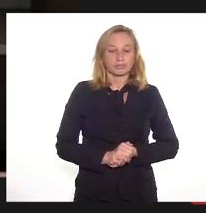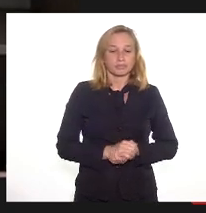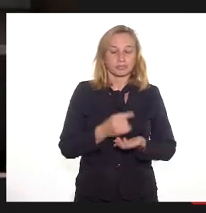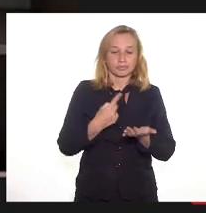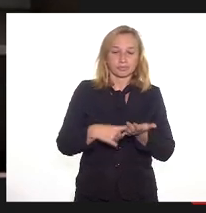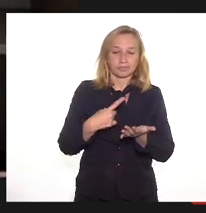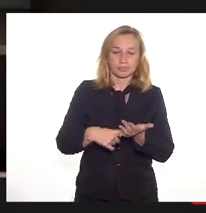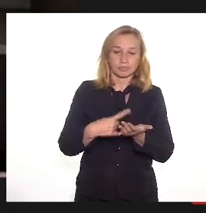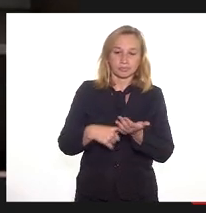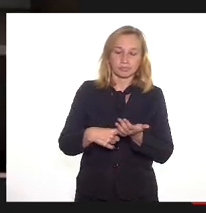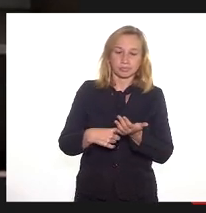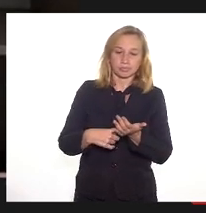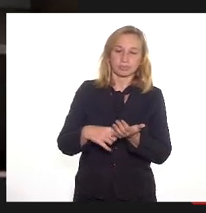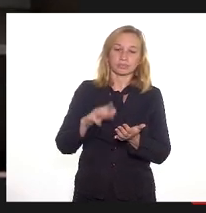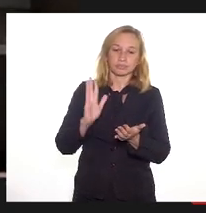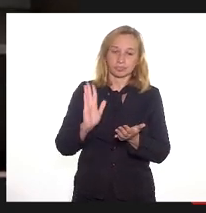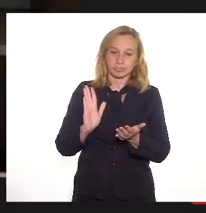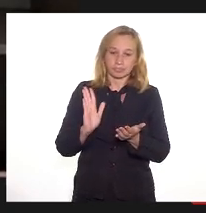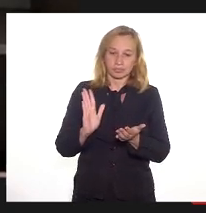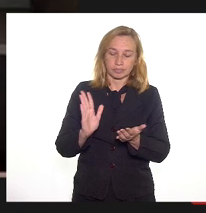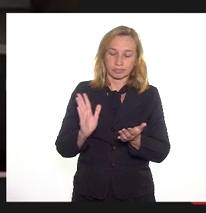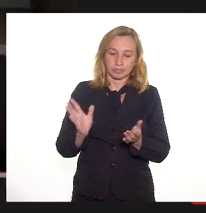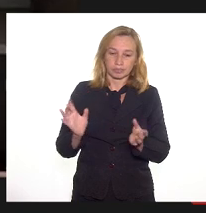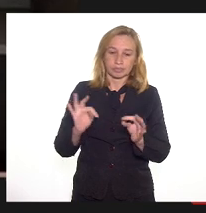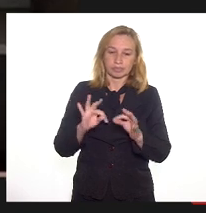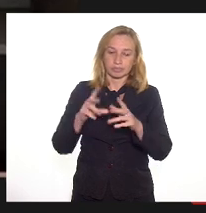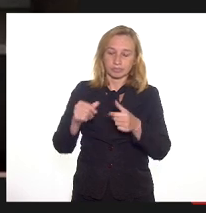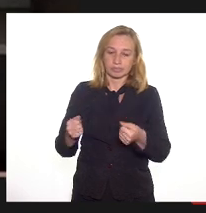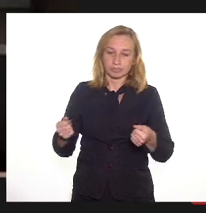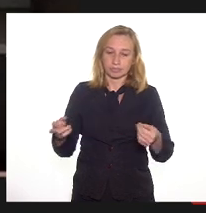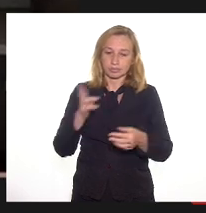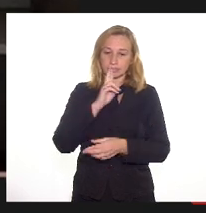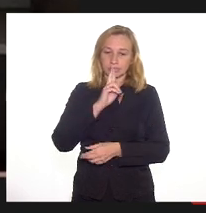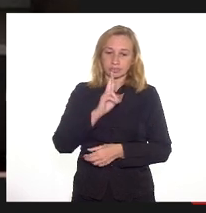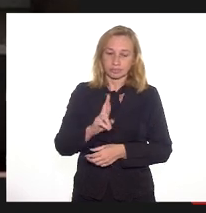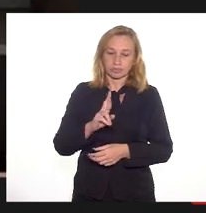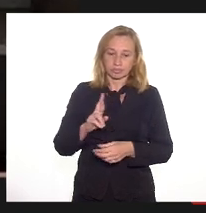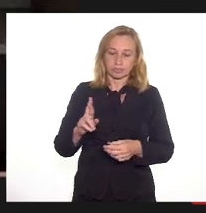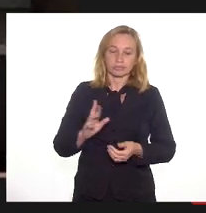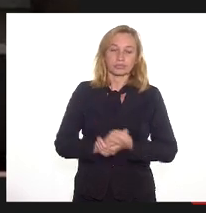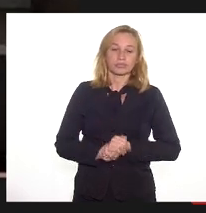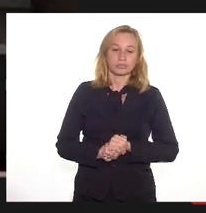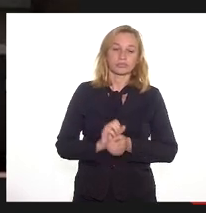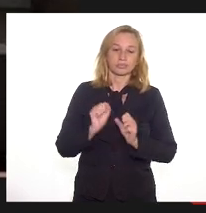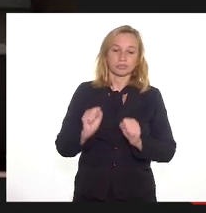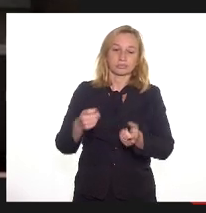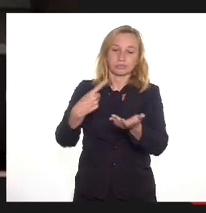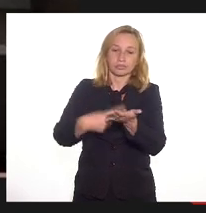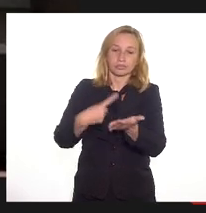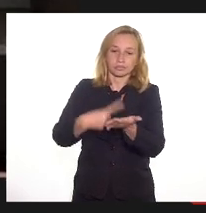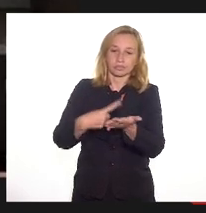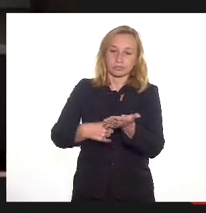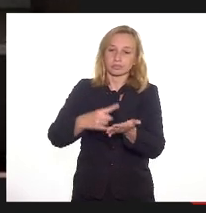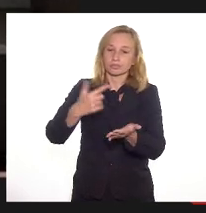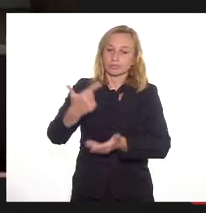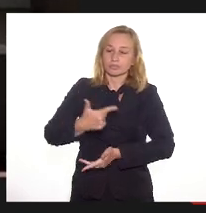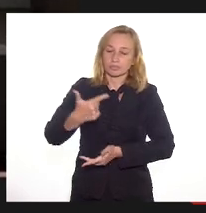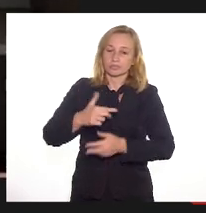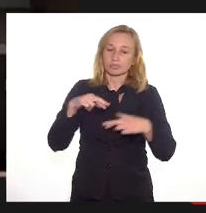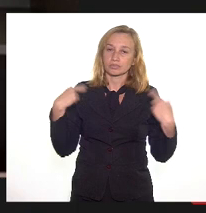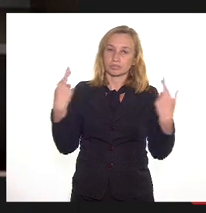eles sinalizem que já estão com todas as respostas prontas, nós possamos marcar, então, um segundo